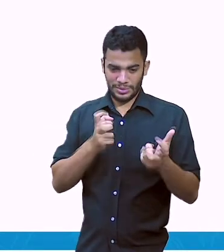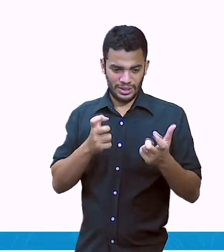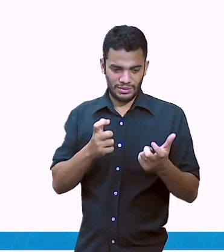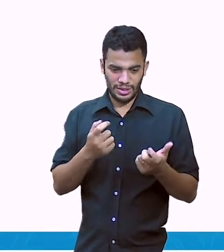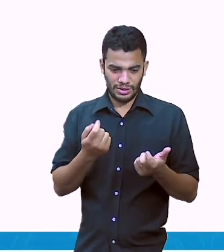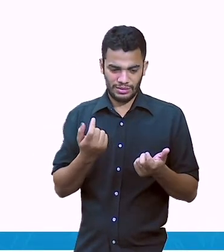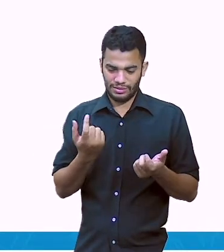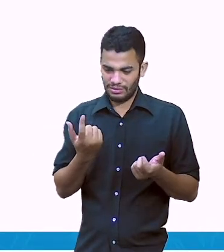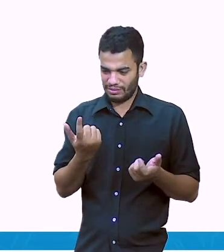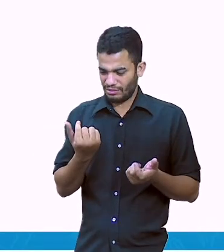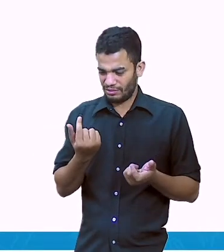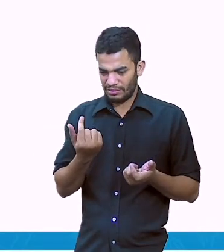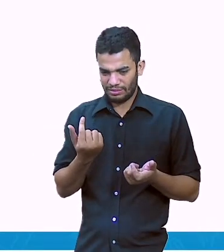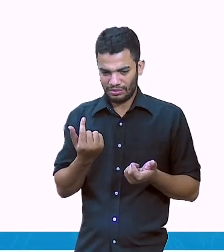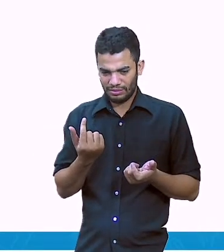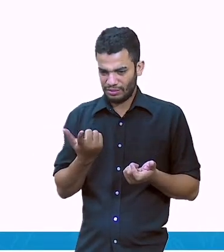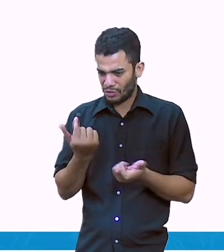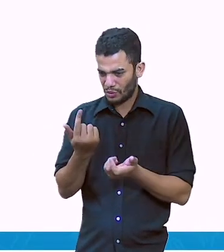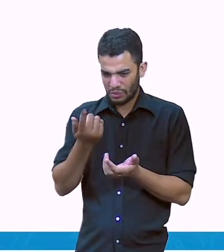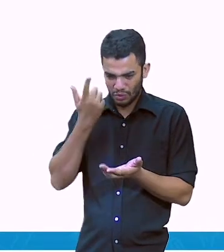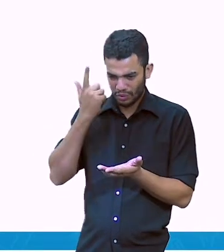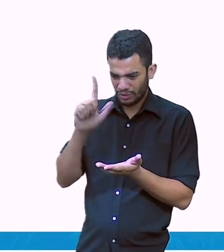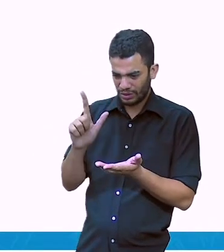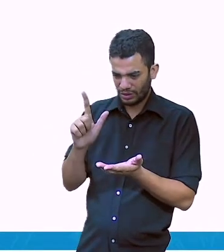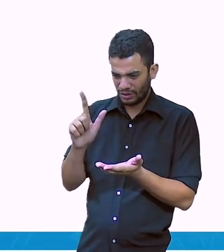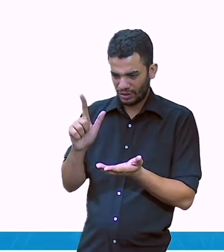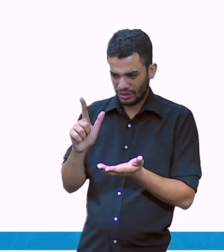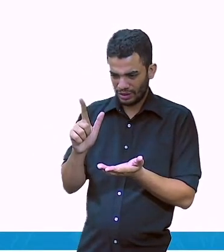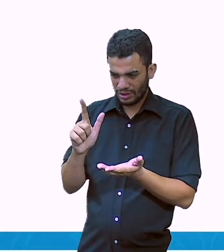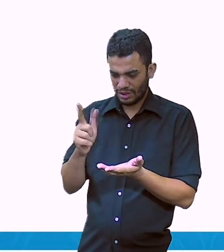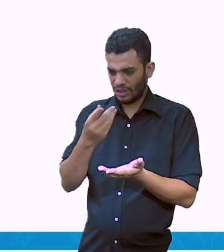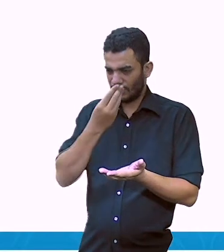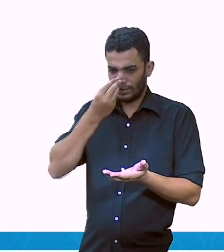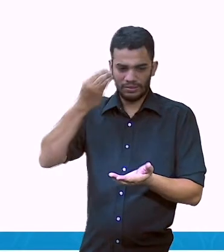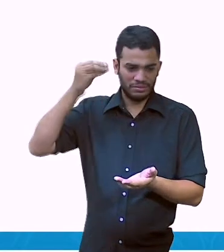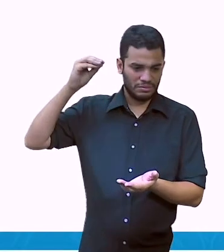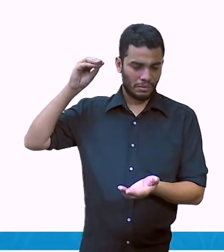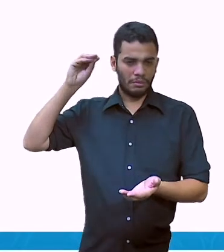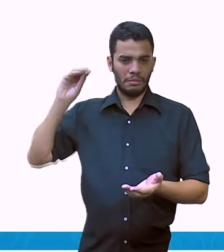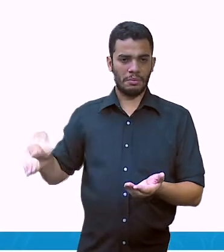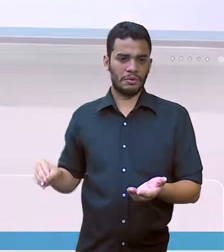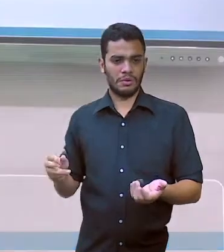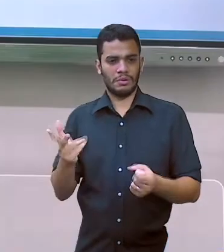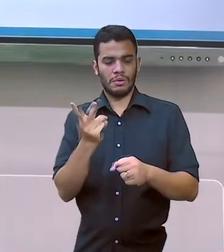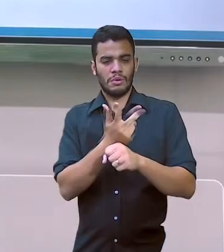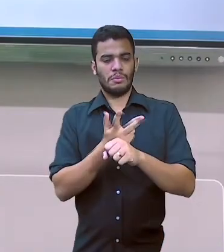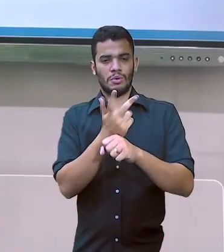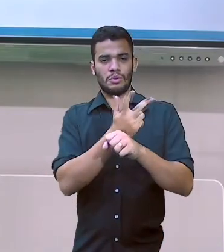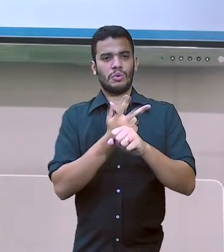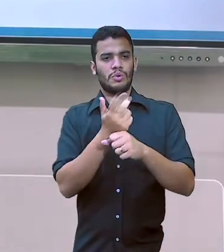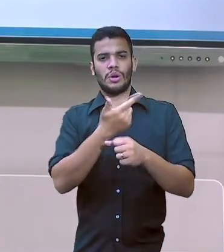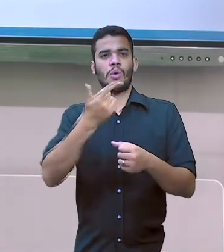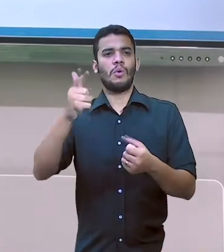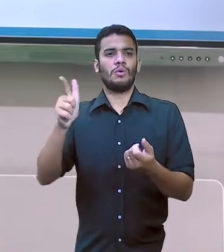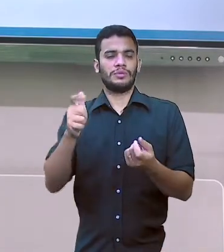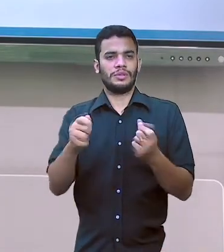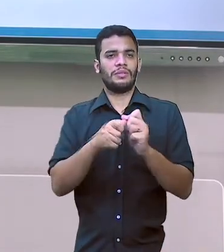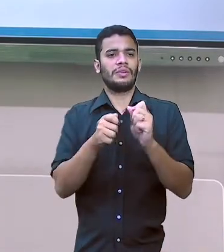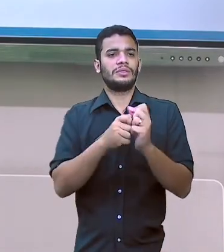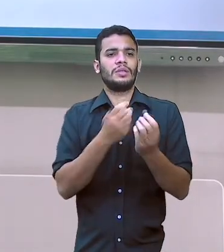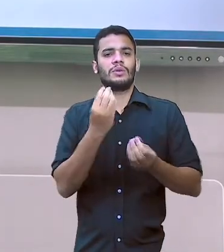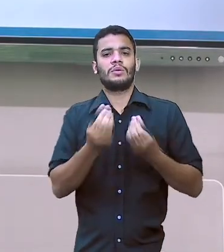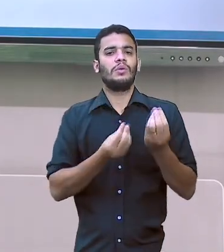aí eu não tenho lucro, eu vou parar de produzir. É a lógica, é a lei da oferta e da procura.